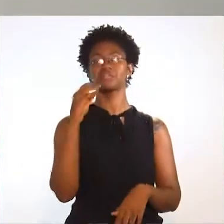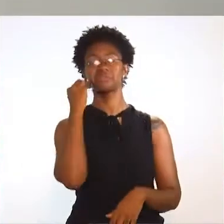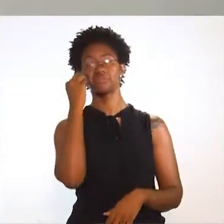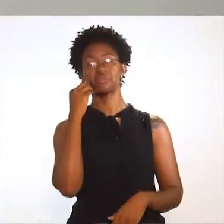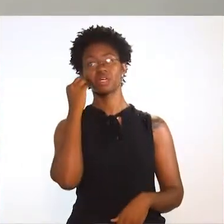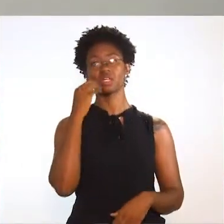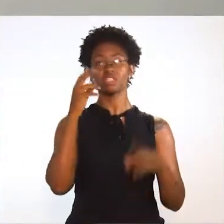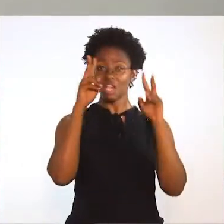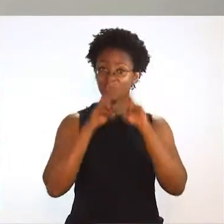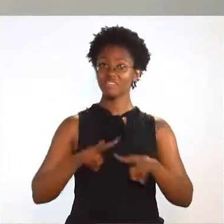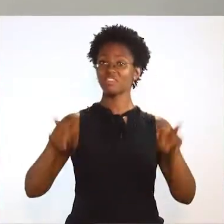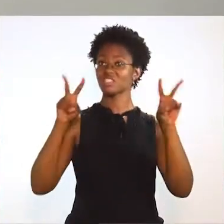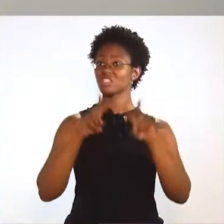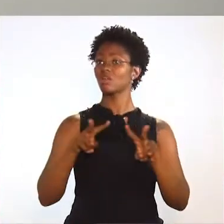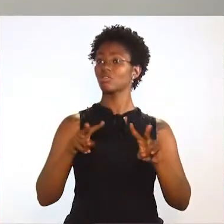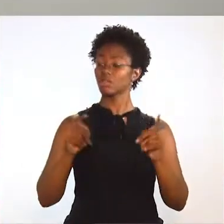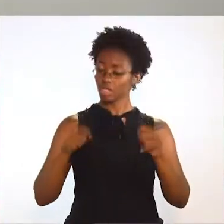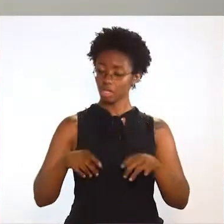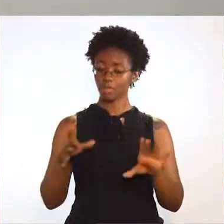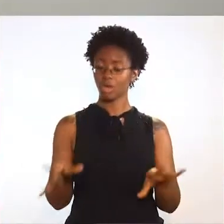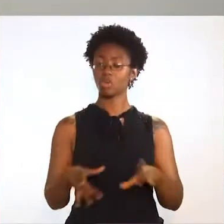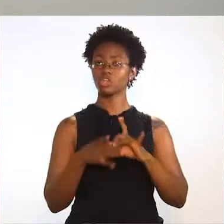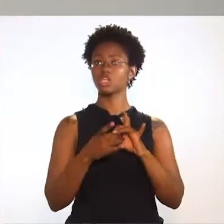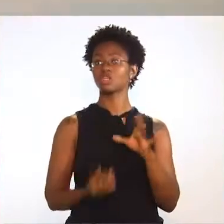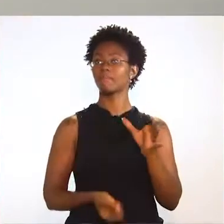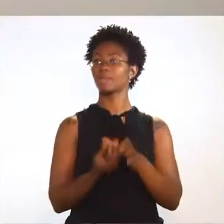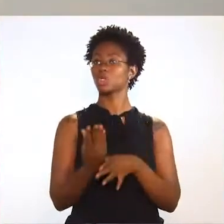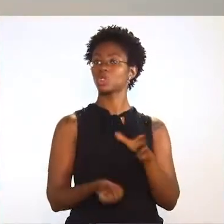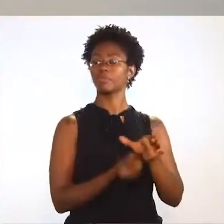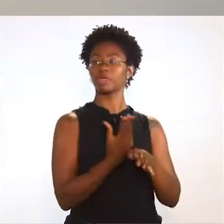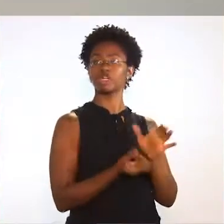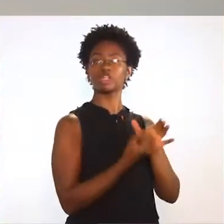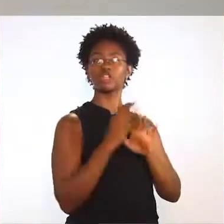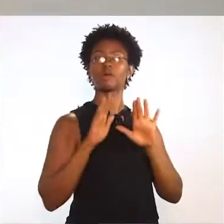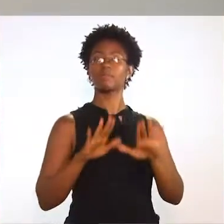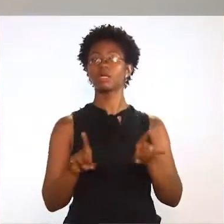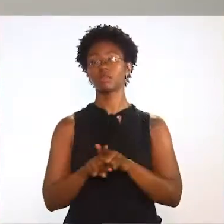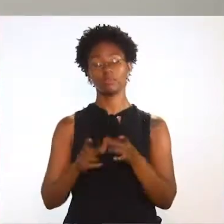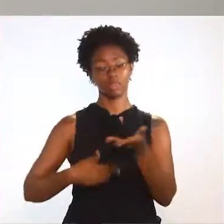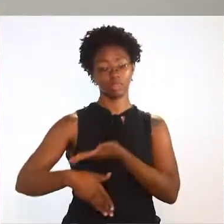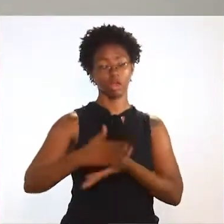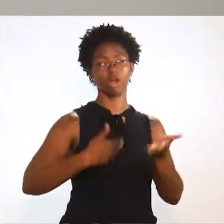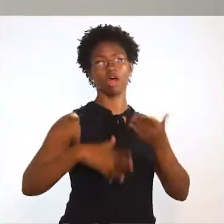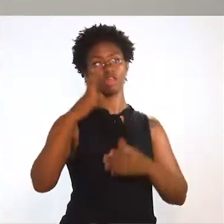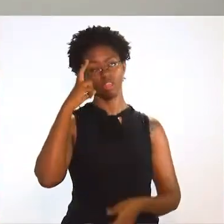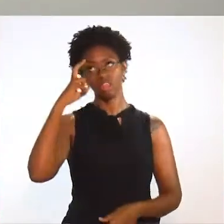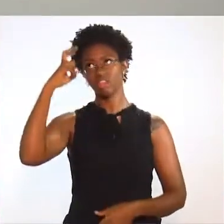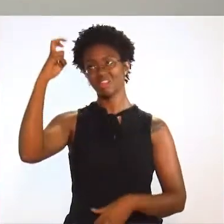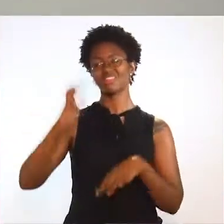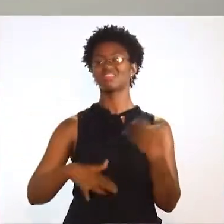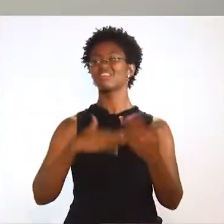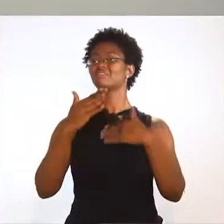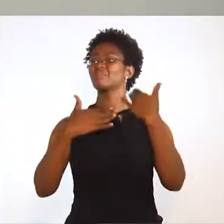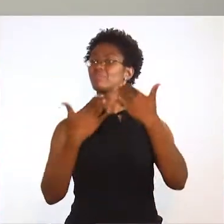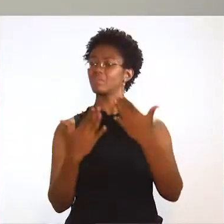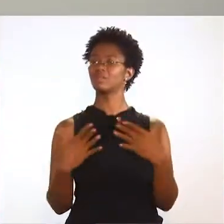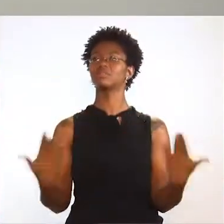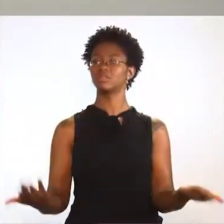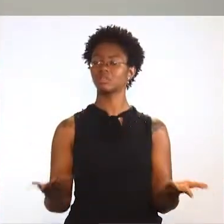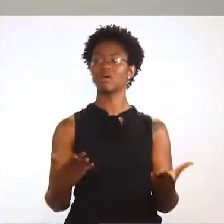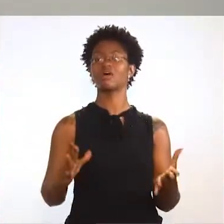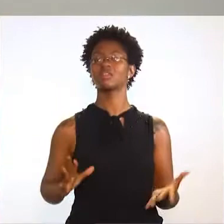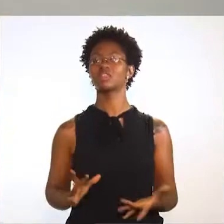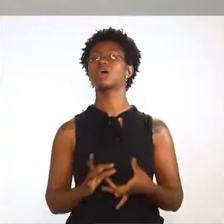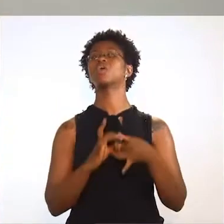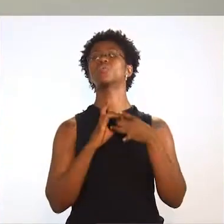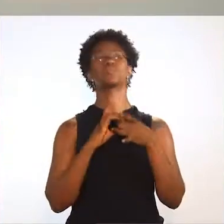essa visão de que a gente pode não só estar unida para produzir, mas a gente pode ter para troca, para conhecimento e desenvolvimento. Então, essa rede